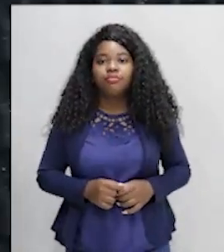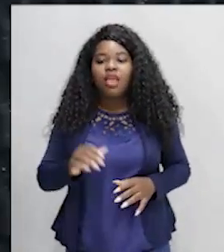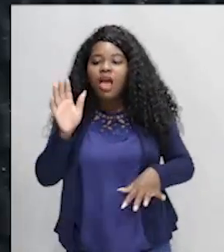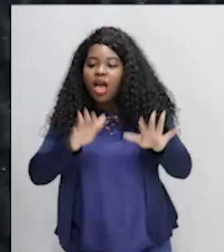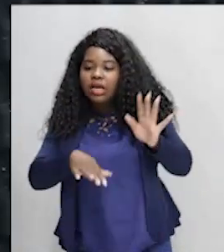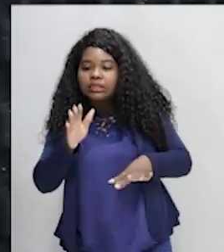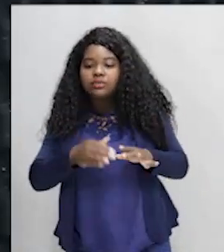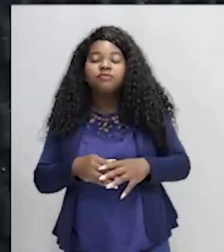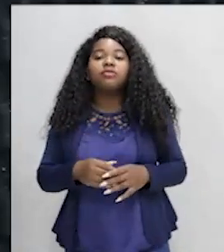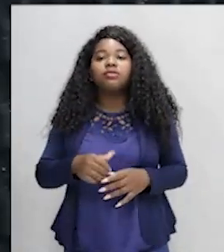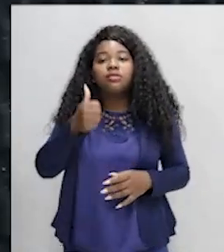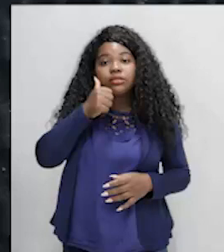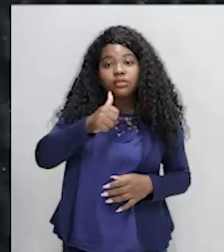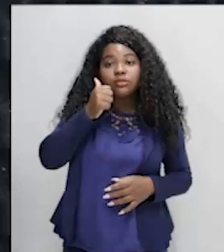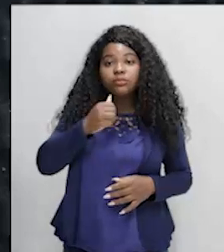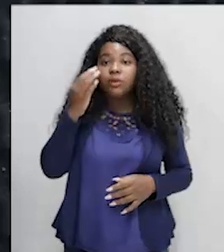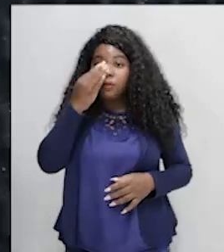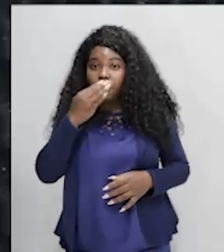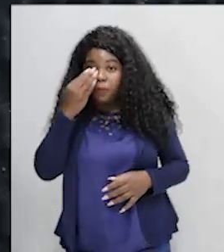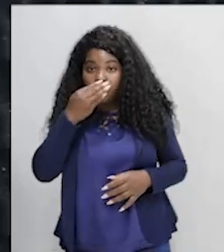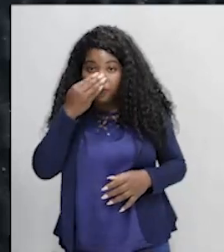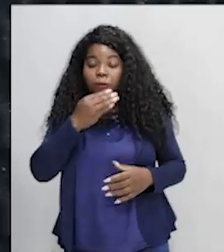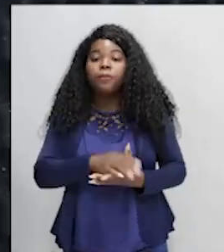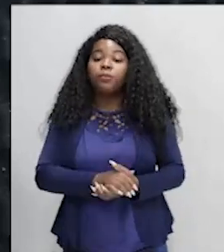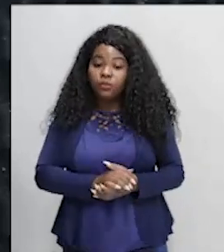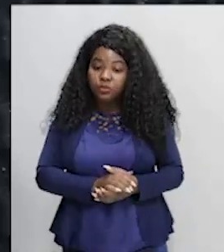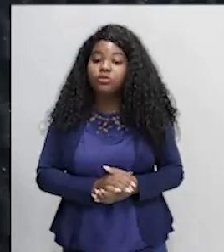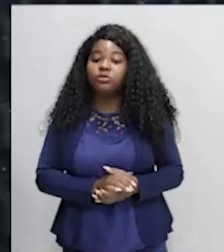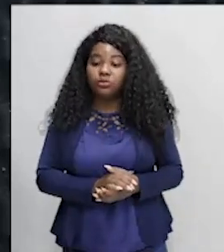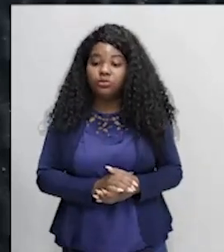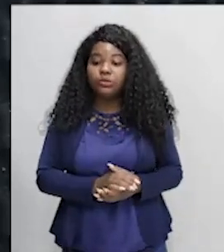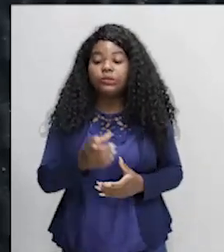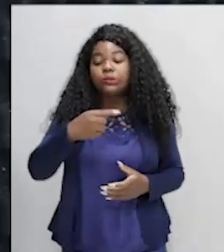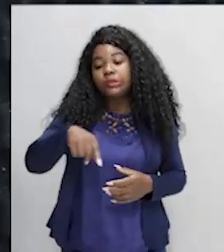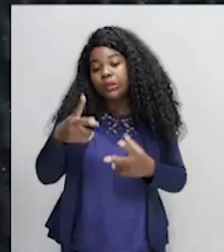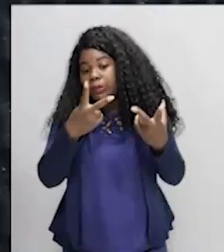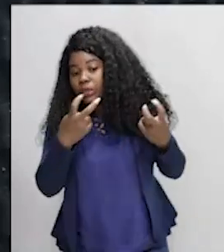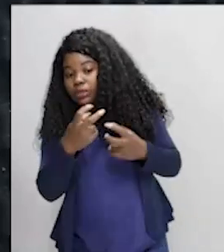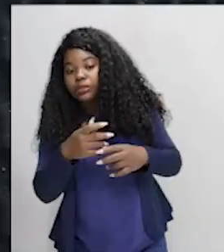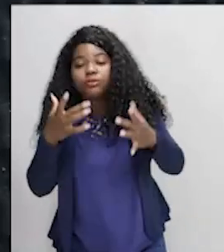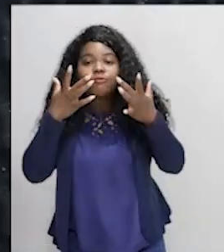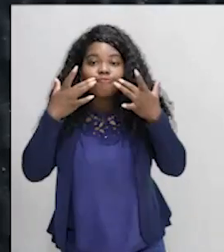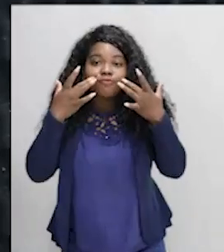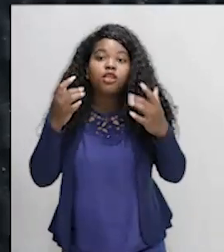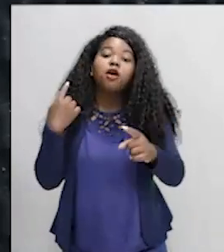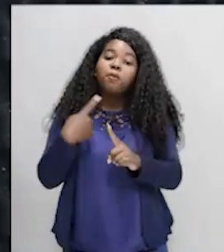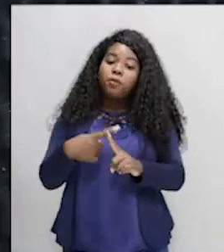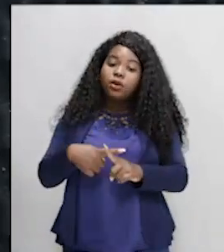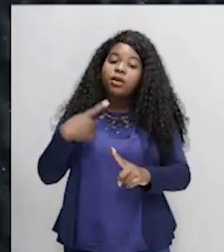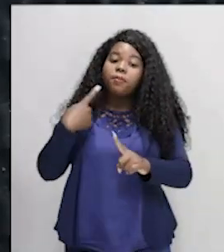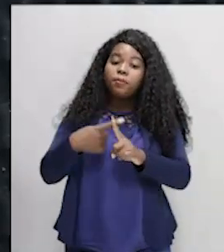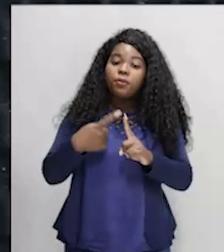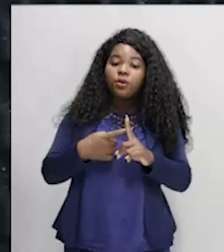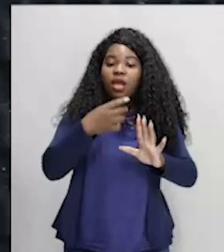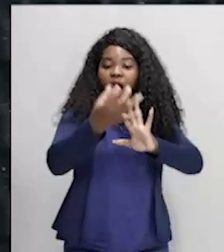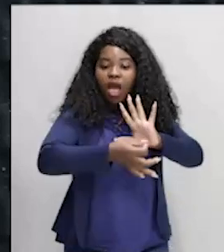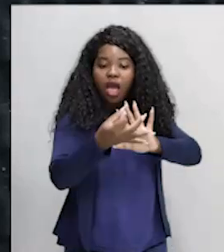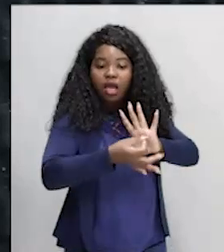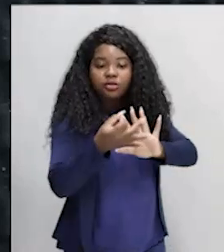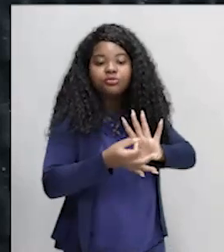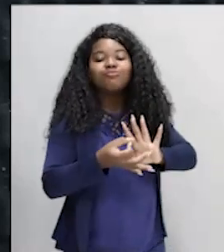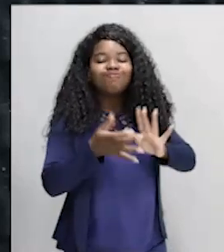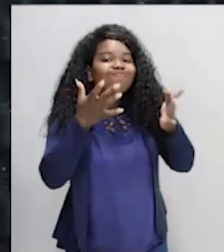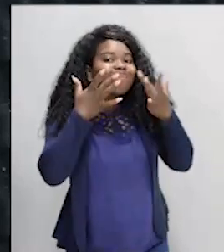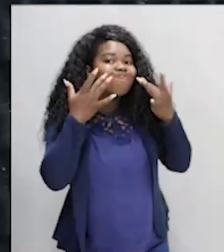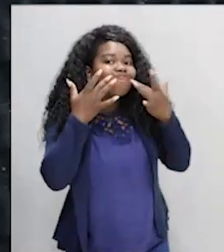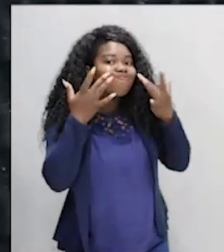Porque o alvo predileto na comédia, no palco, era a figura feminina, um dos alvos de crítica. Já as tragédias, você